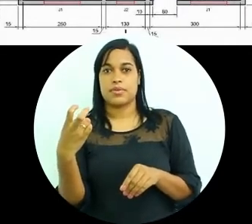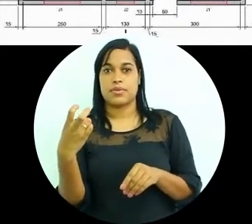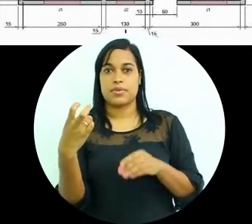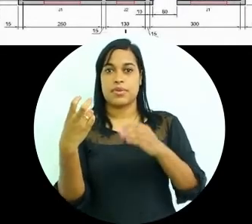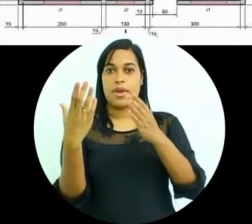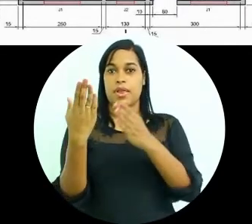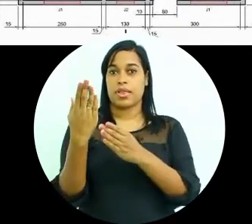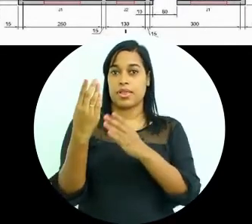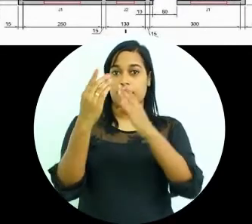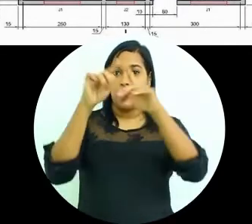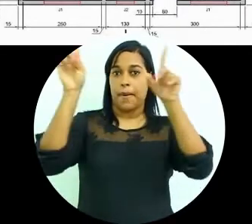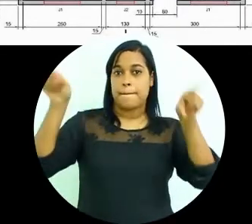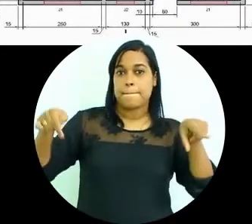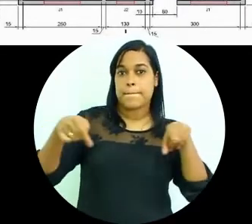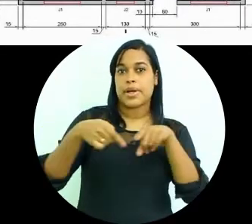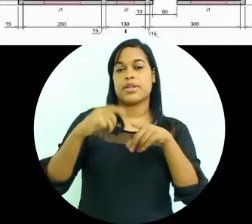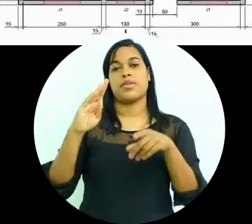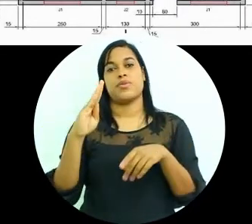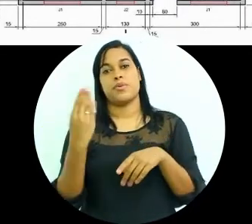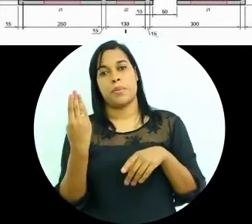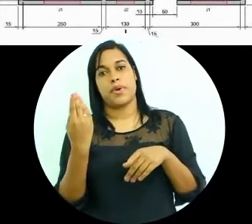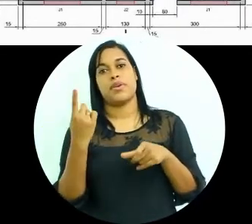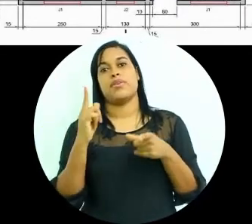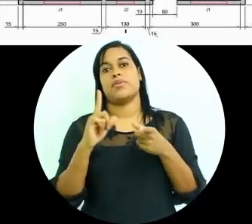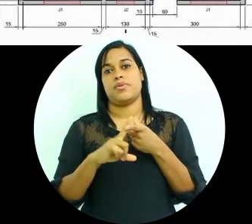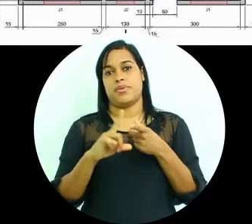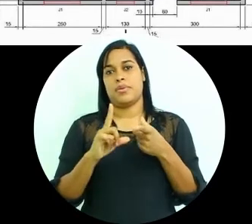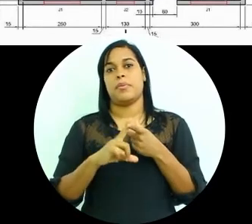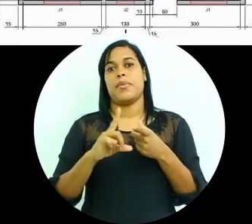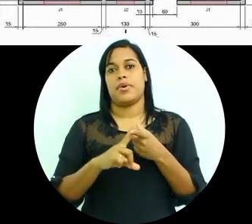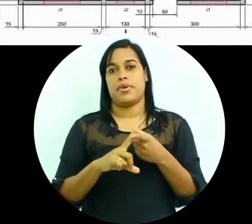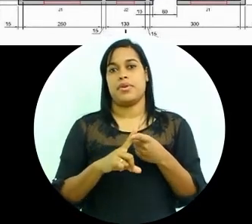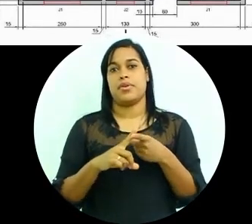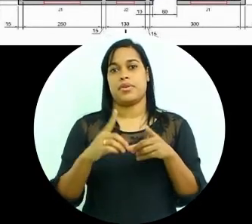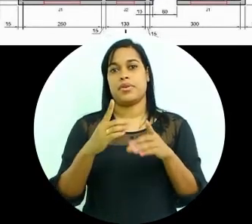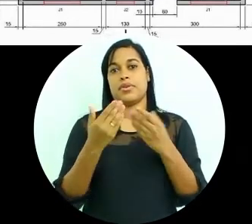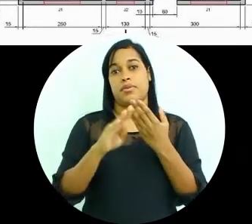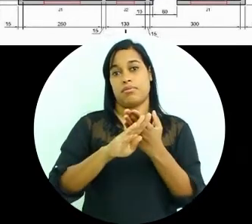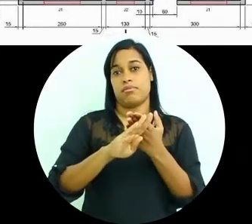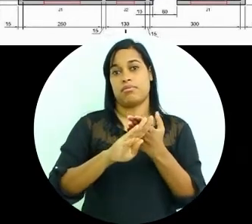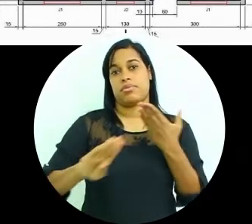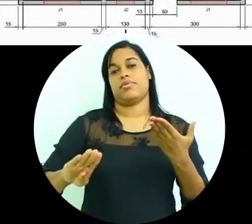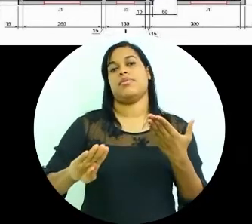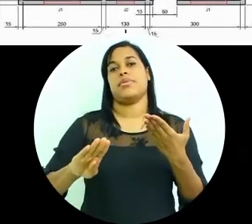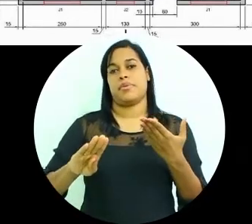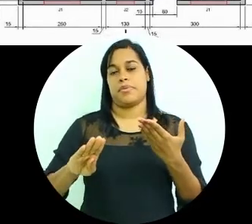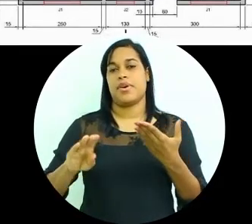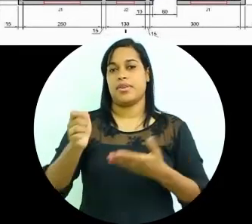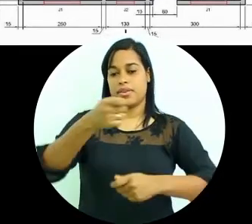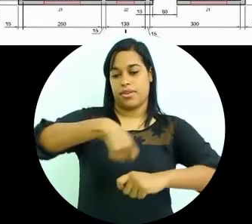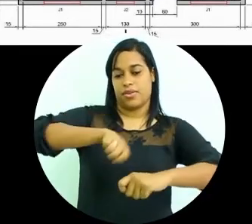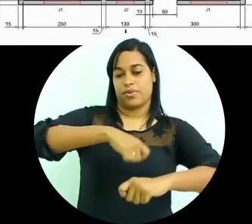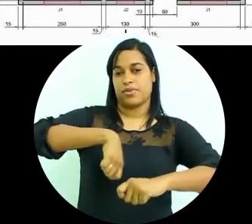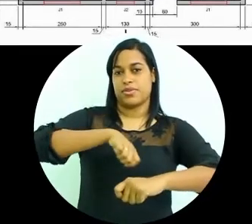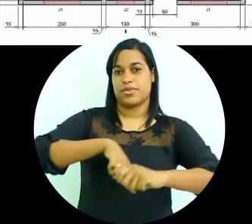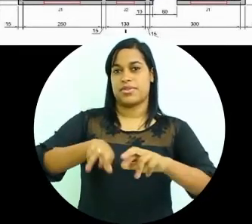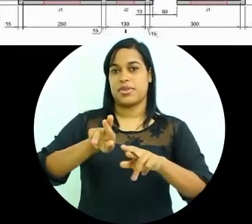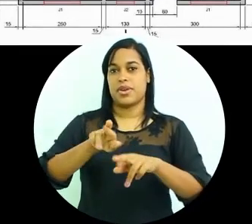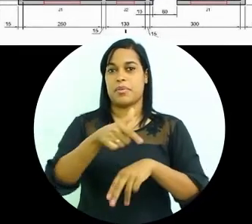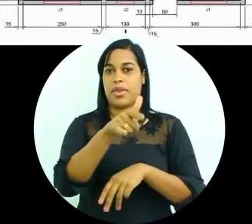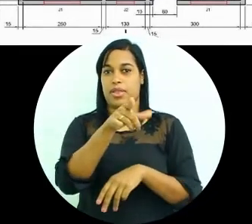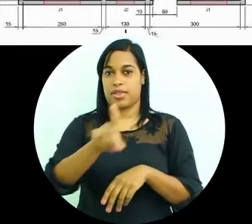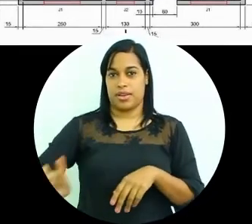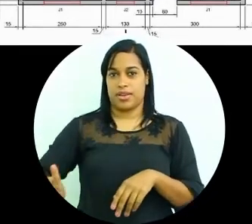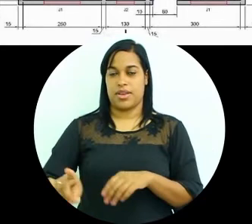espessura da parede do banheiro que separa da cozinha. E clico para o